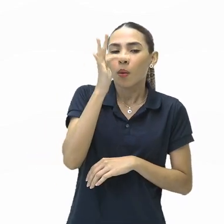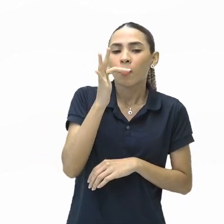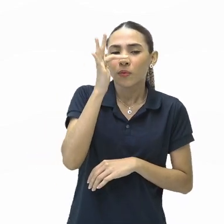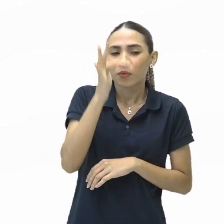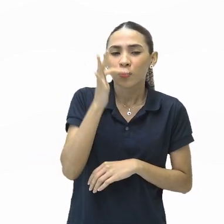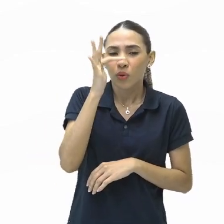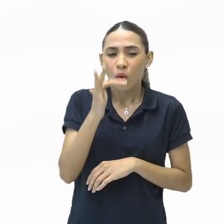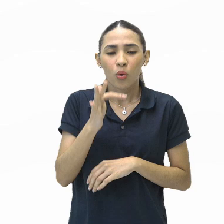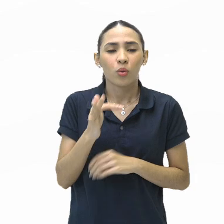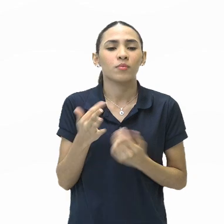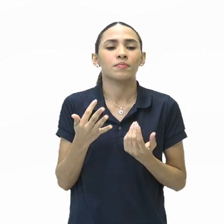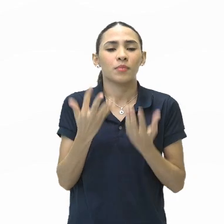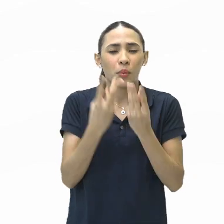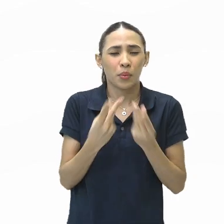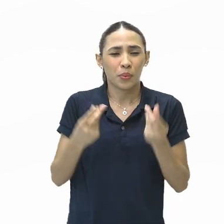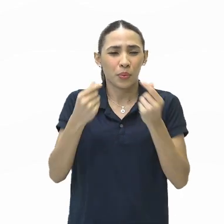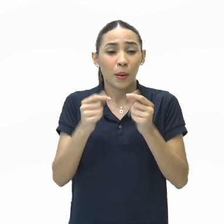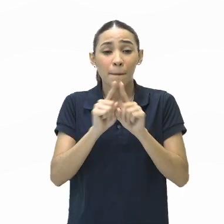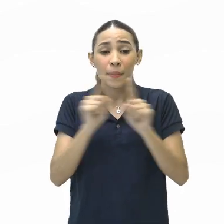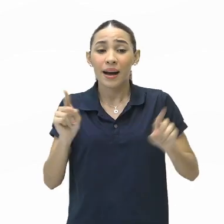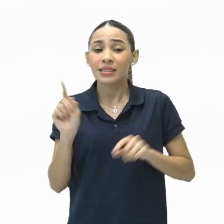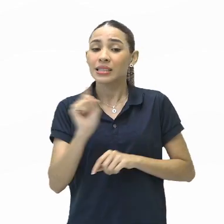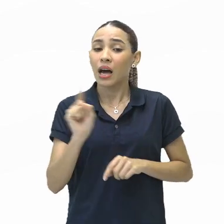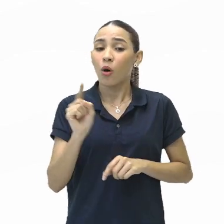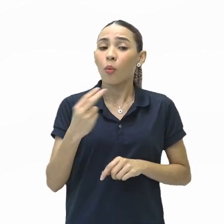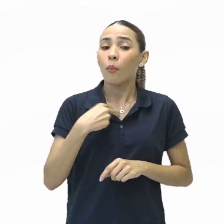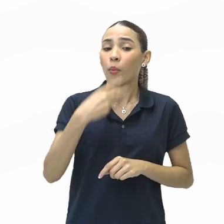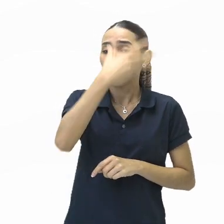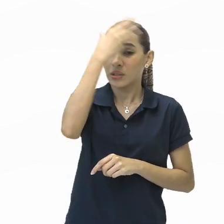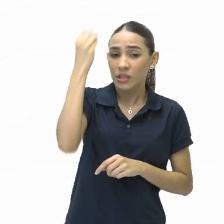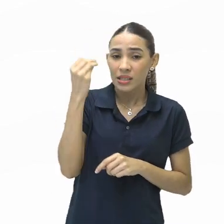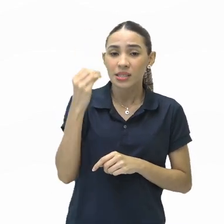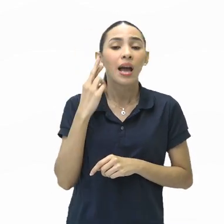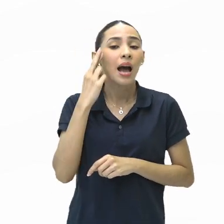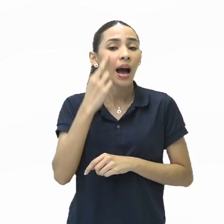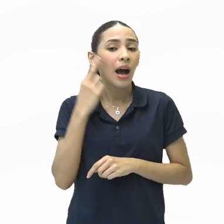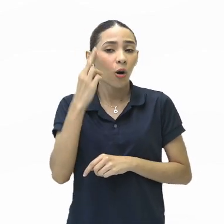cálidas. Mas, não se esqueçam da rosa